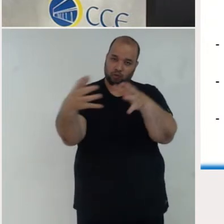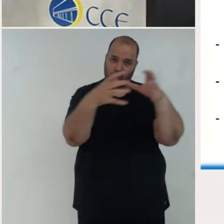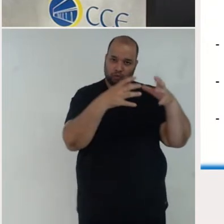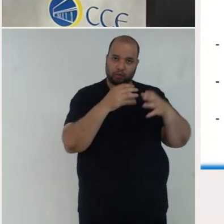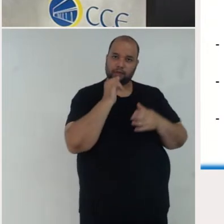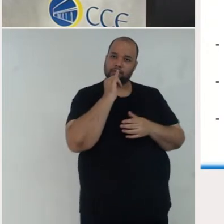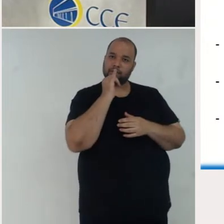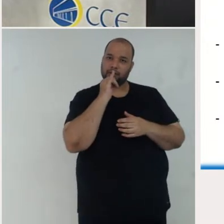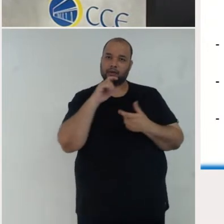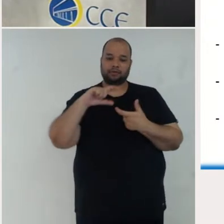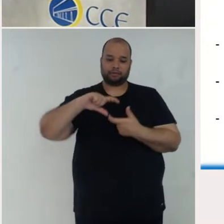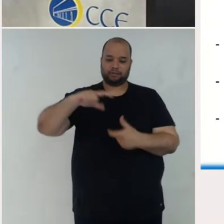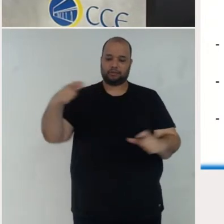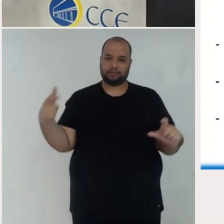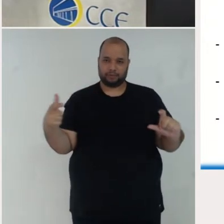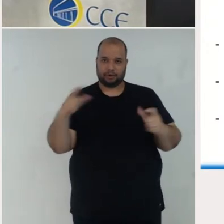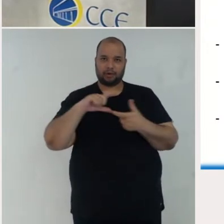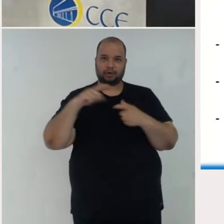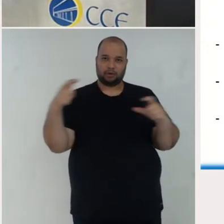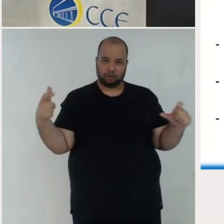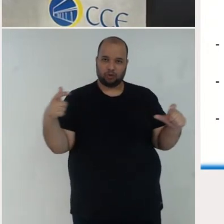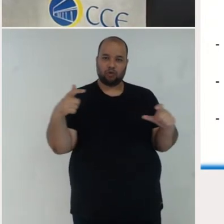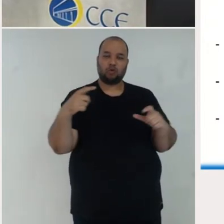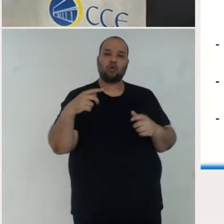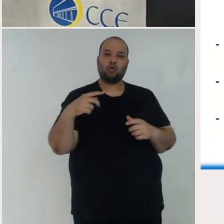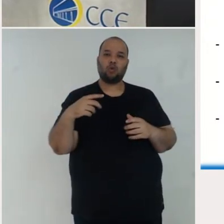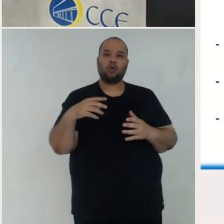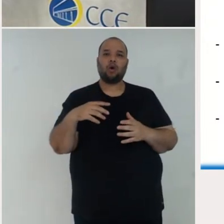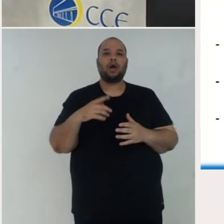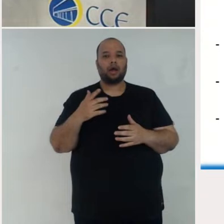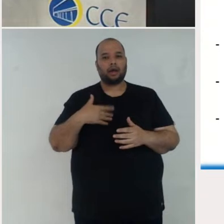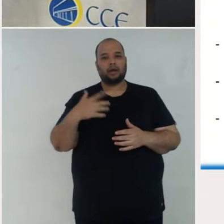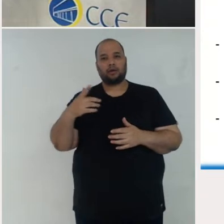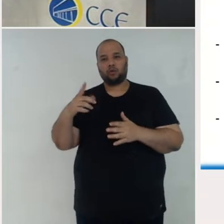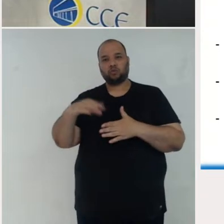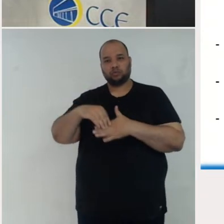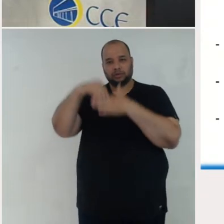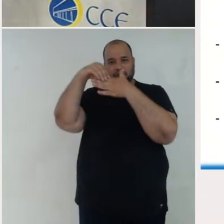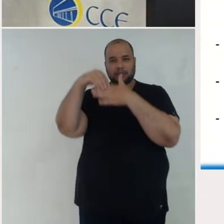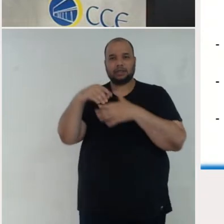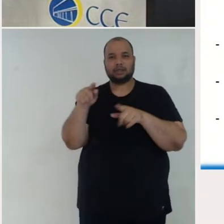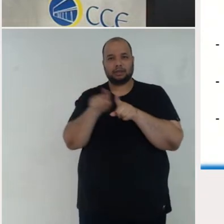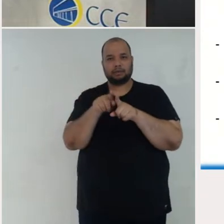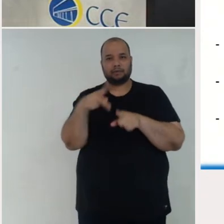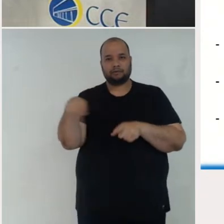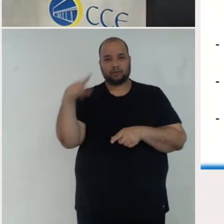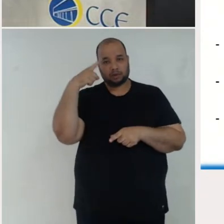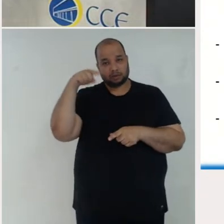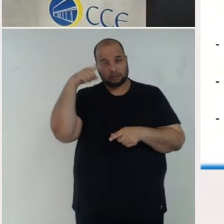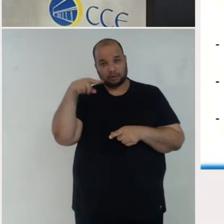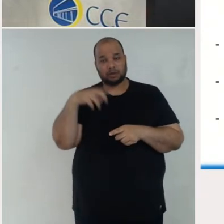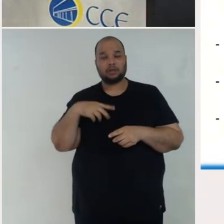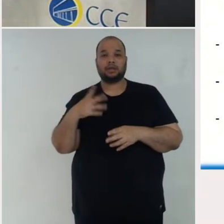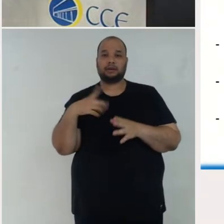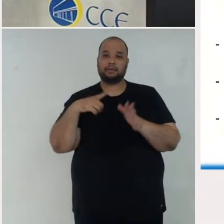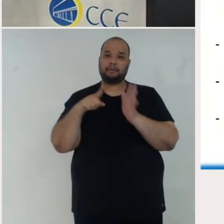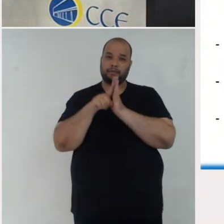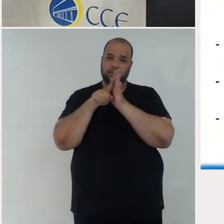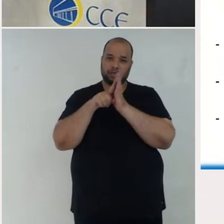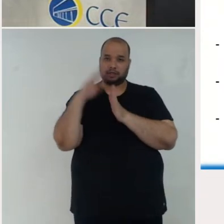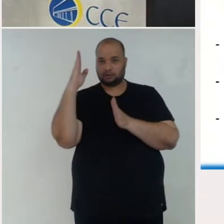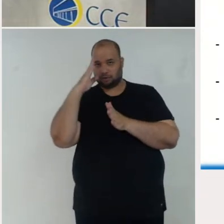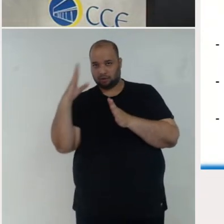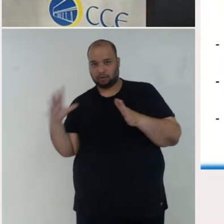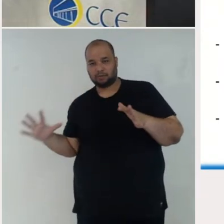exemplo, o núcleo Intertrades, que é um núcleo liderado por mim, pela professora Silvana, onde a gente tem vários pesquisadores